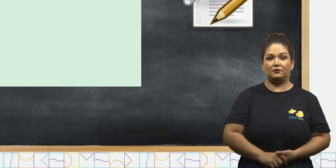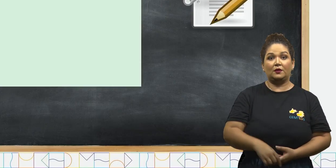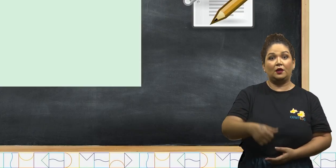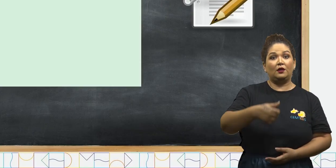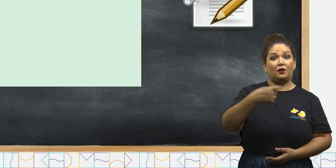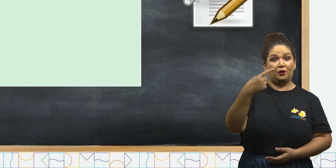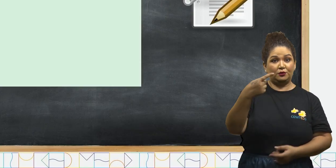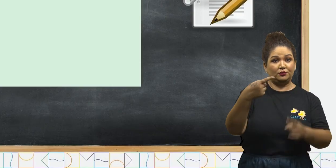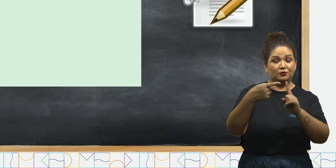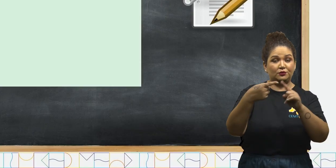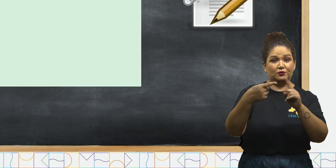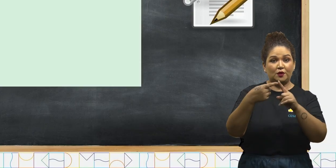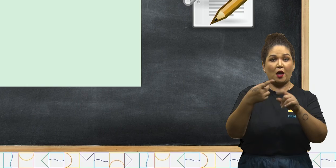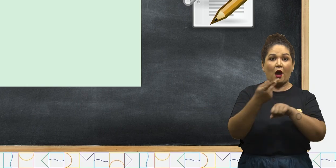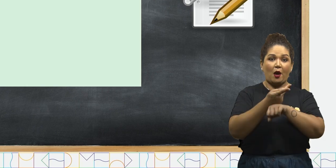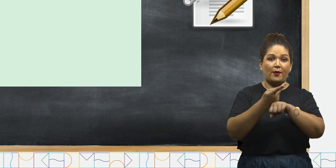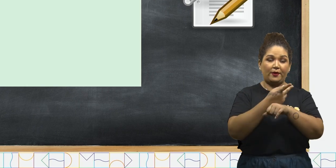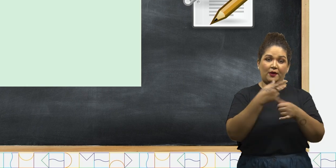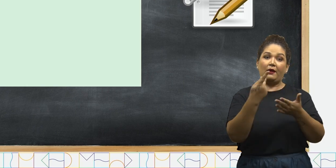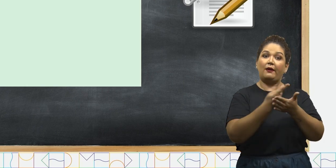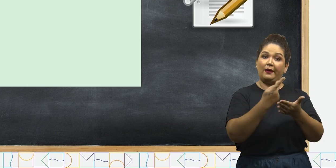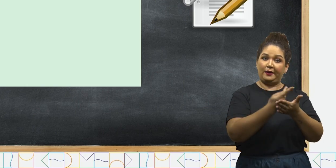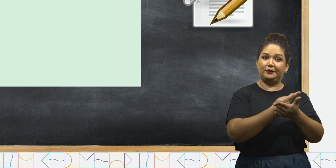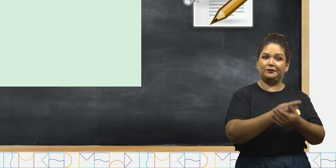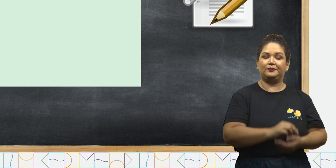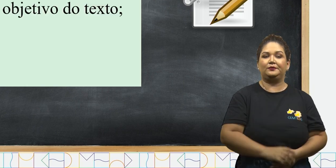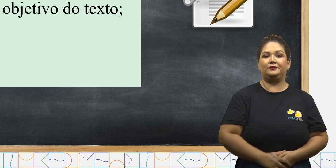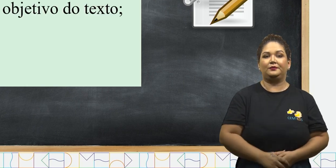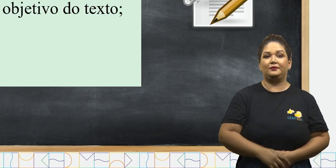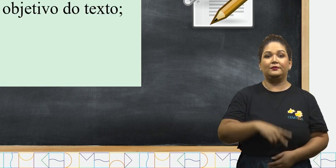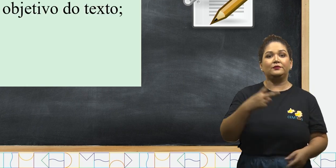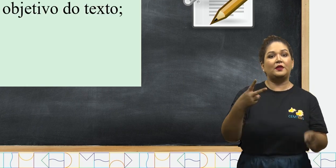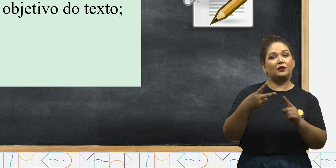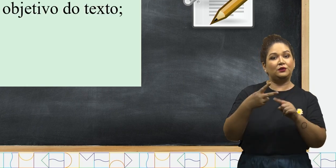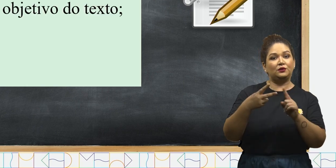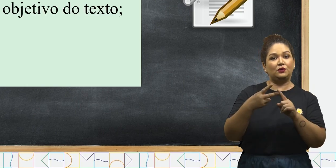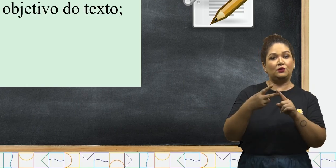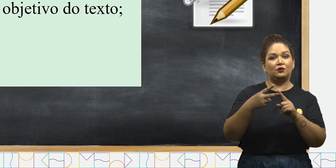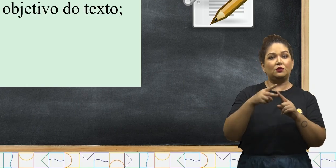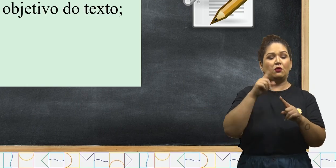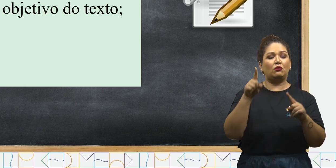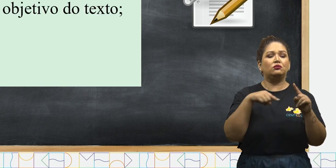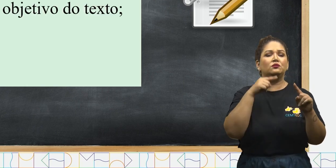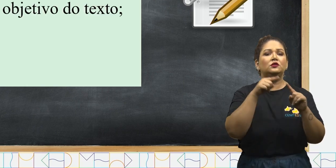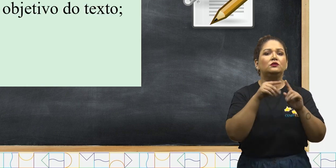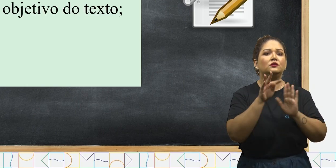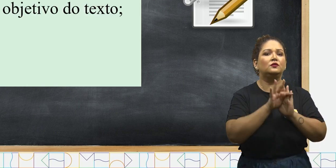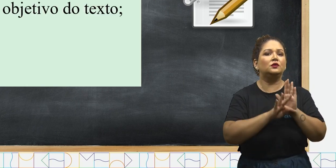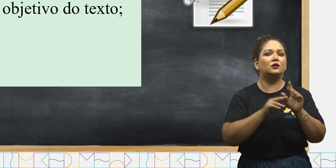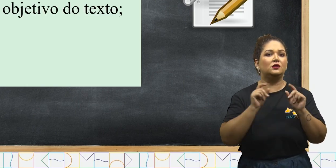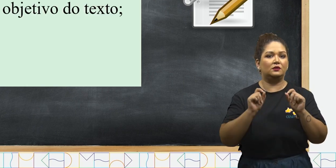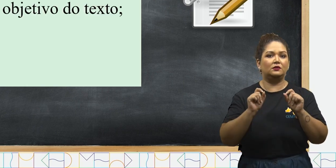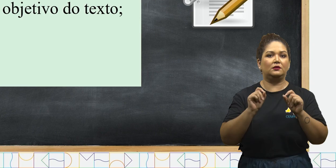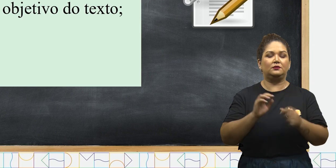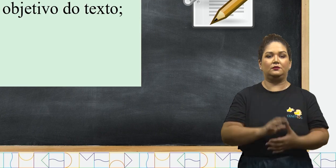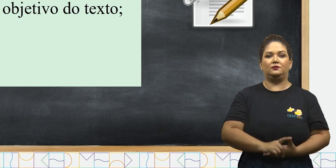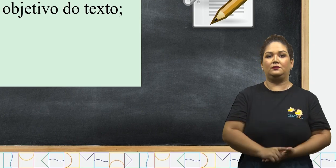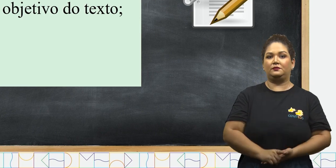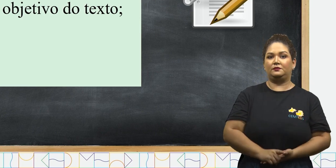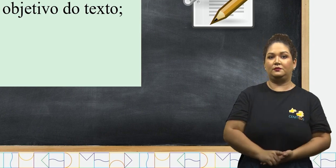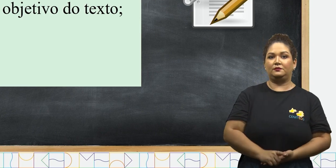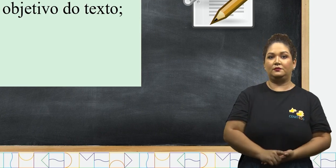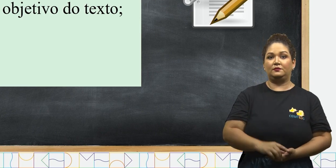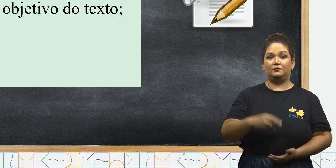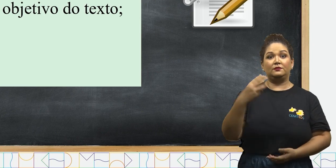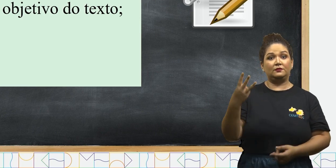1. Procure os erros do texto. Passo número 2. Verifique qual é o objetivo